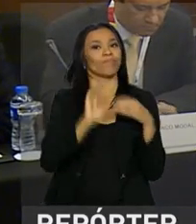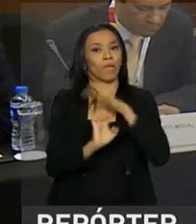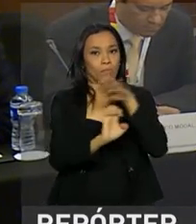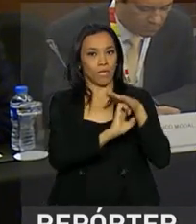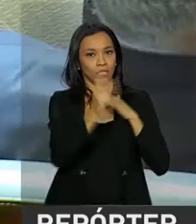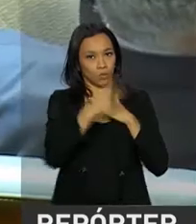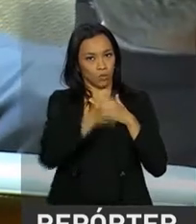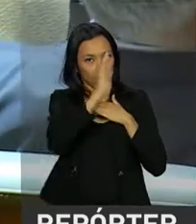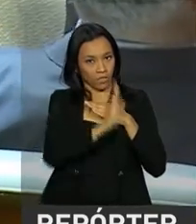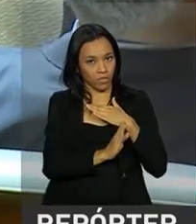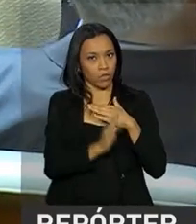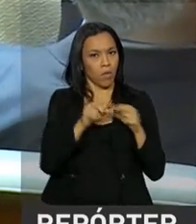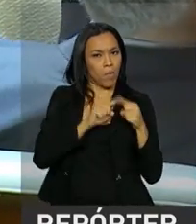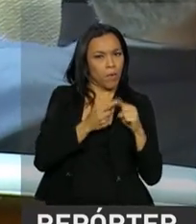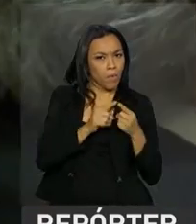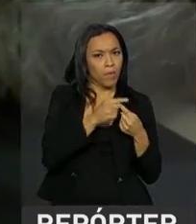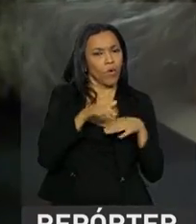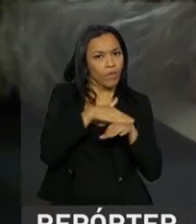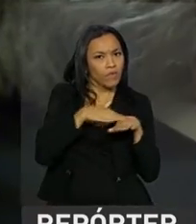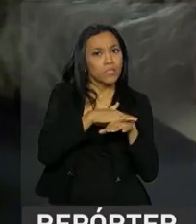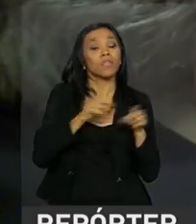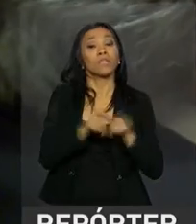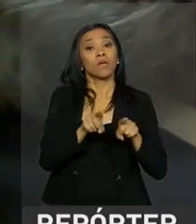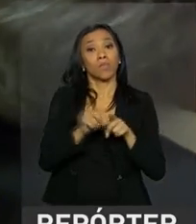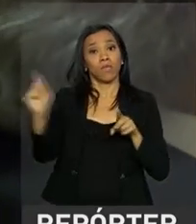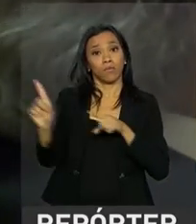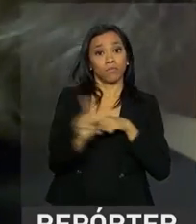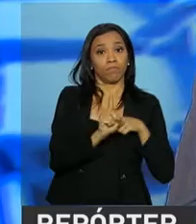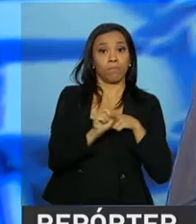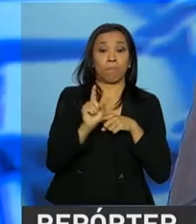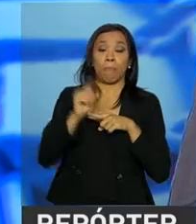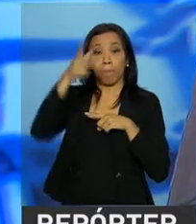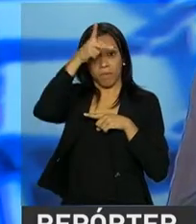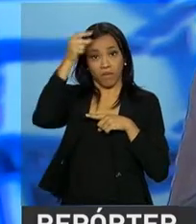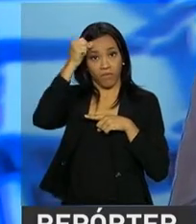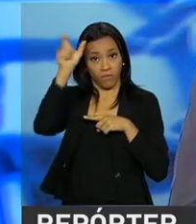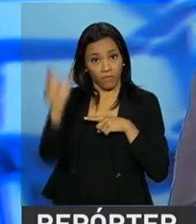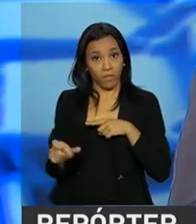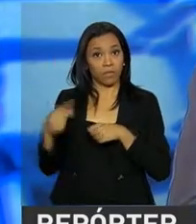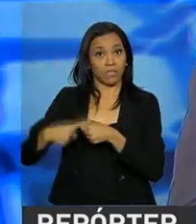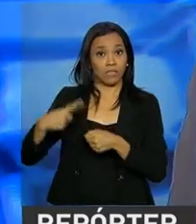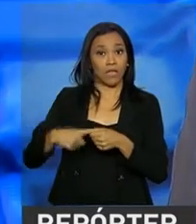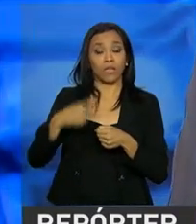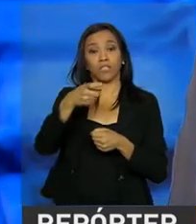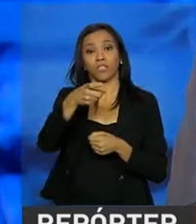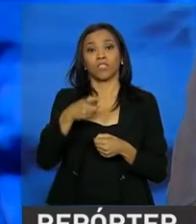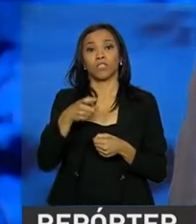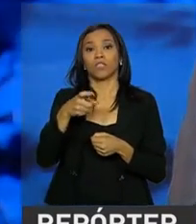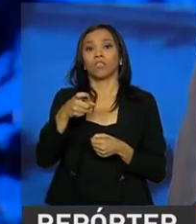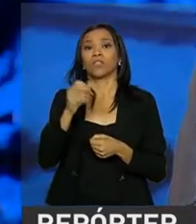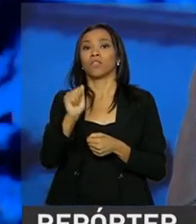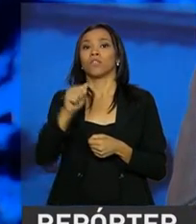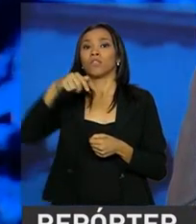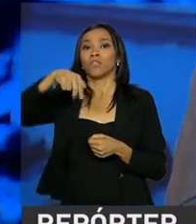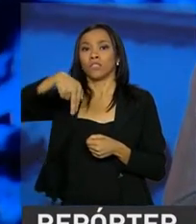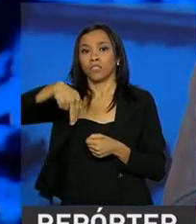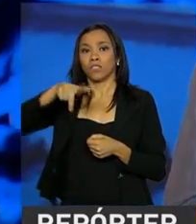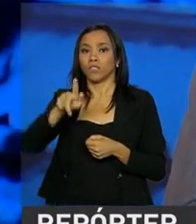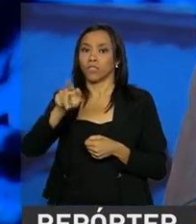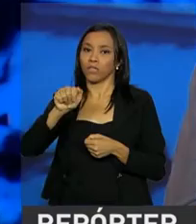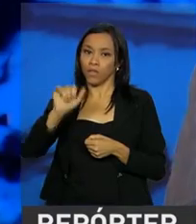empresariais nacionais e com o prefeito da cidade de Xangai. Michel Temer também conversou com os jornalistas e falou sobre